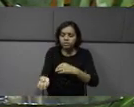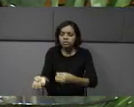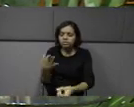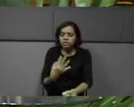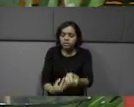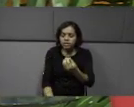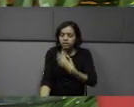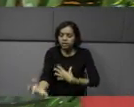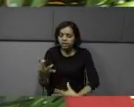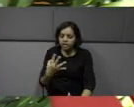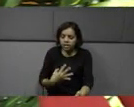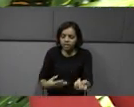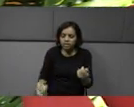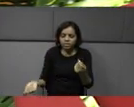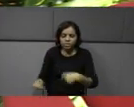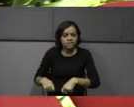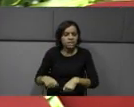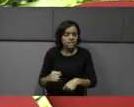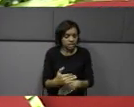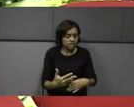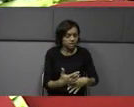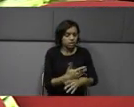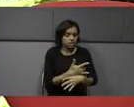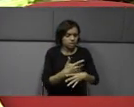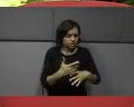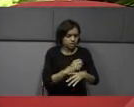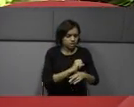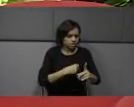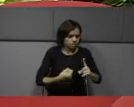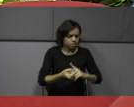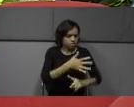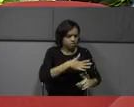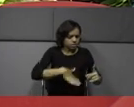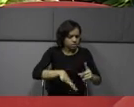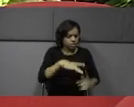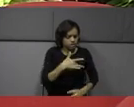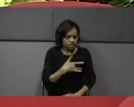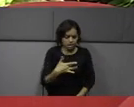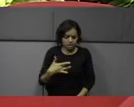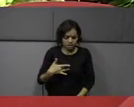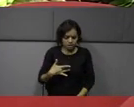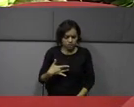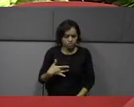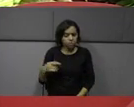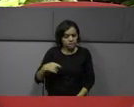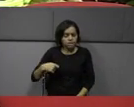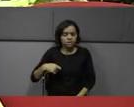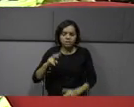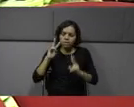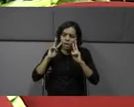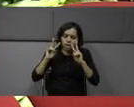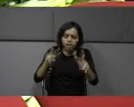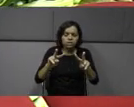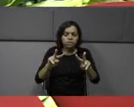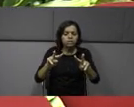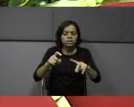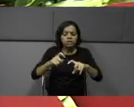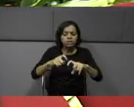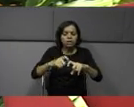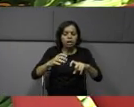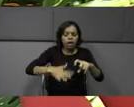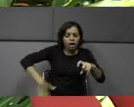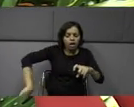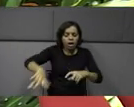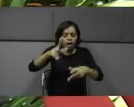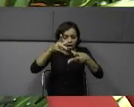possível hoje a gente tem um plano municipal de saúde sem a gente escutar e promover um debate sobre os agentes de saúde determinado